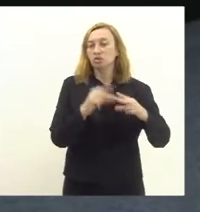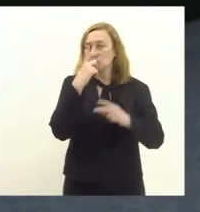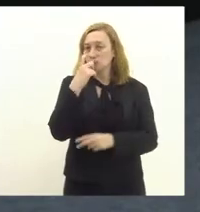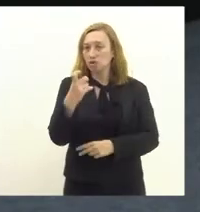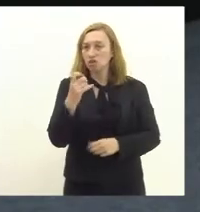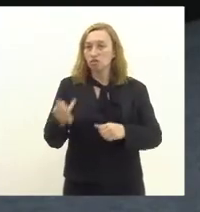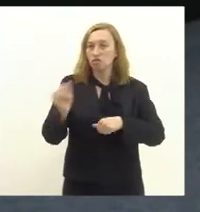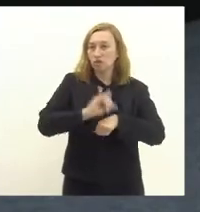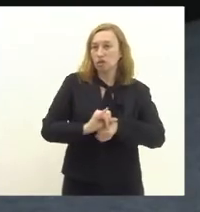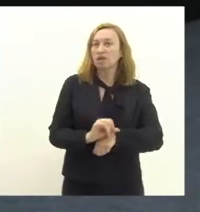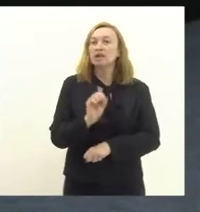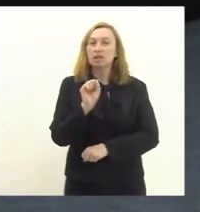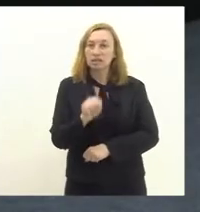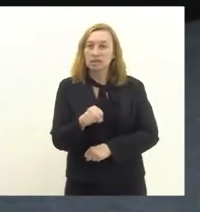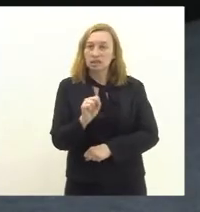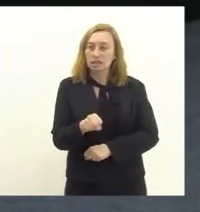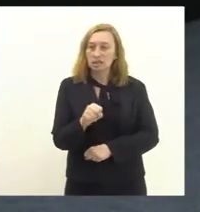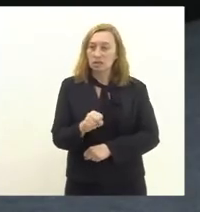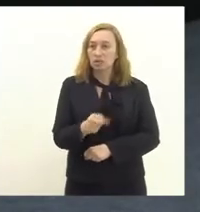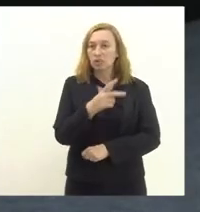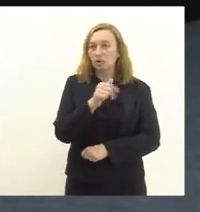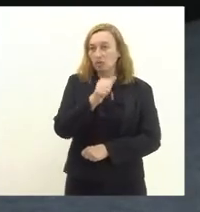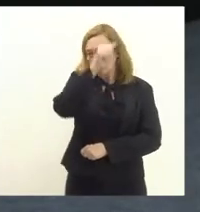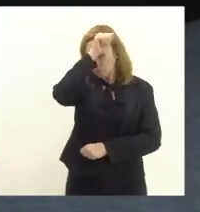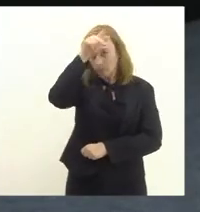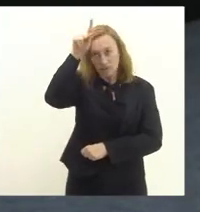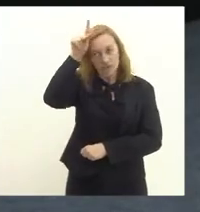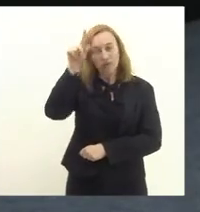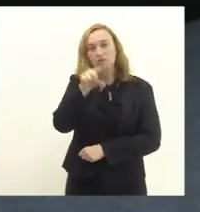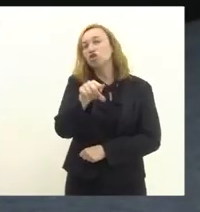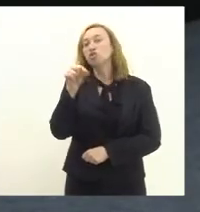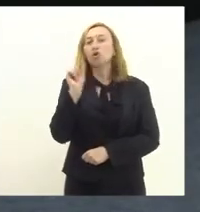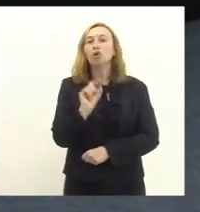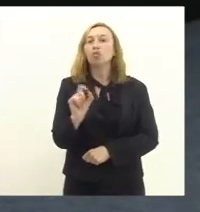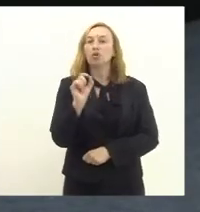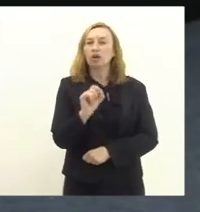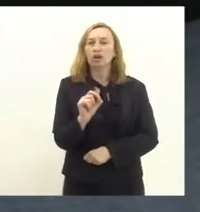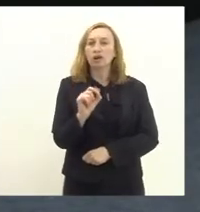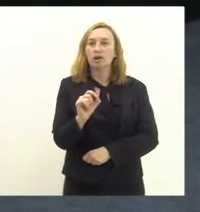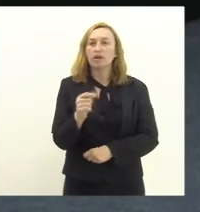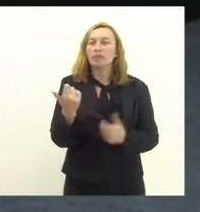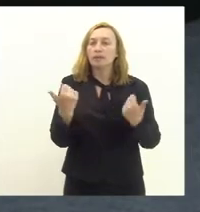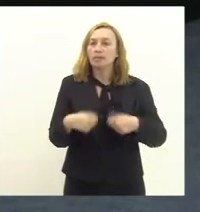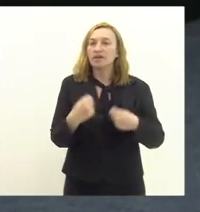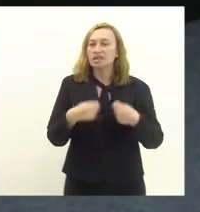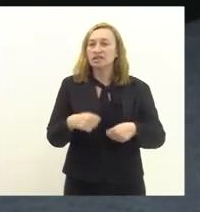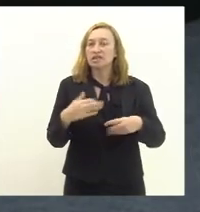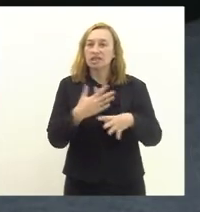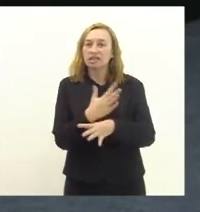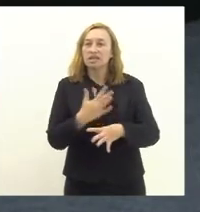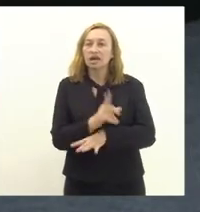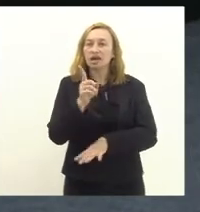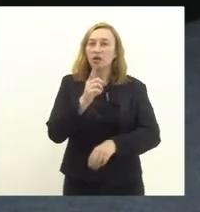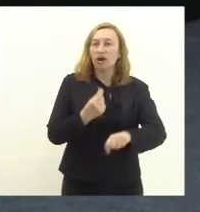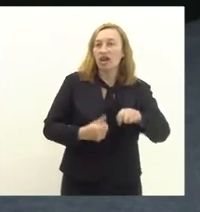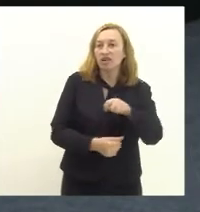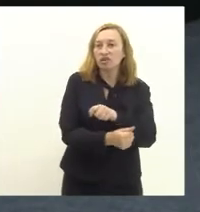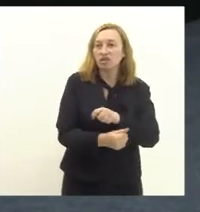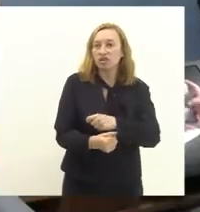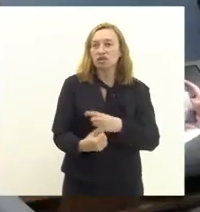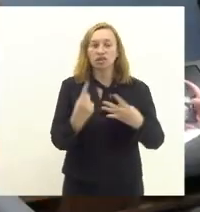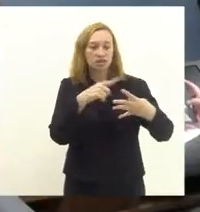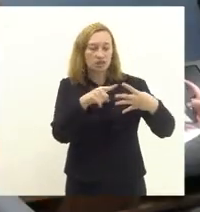Mas, ainda assim, o prefeito decide que o que precisa a cidade não é investir nessas